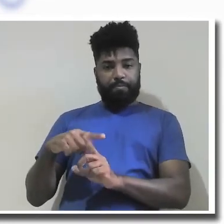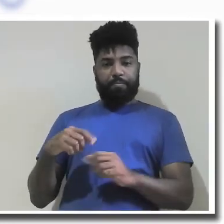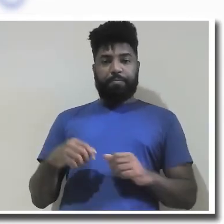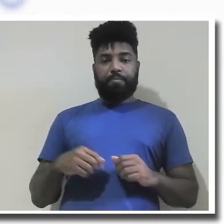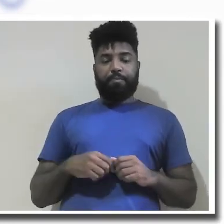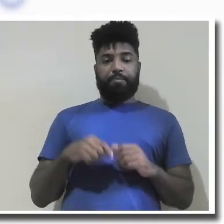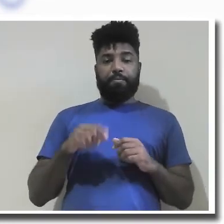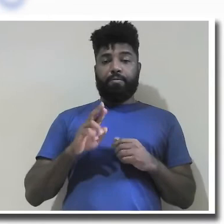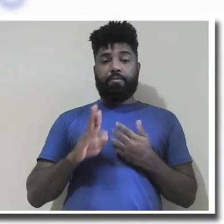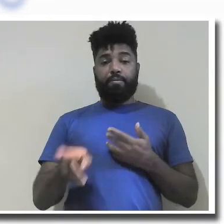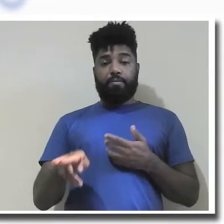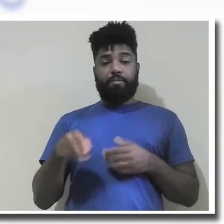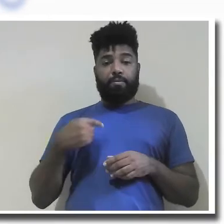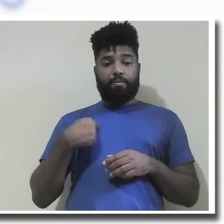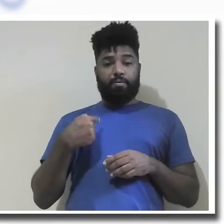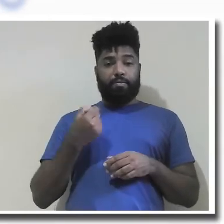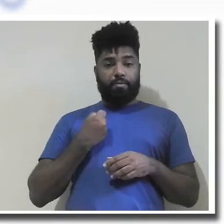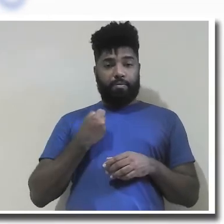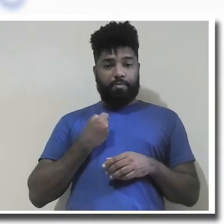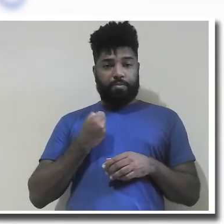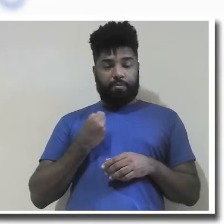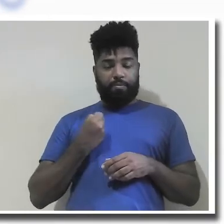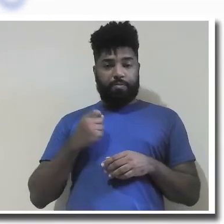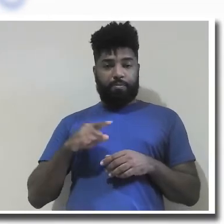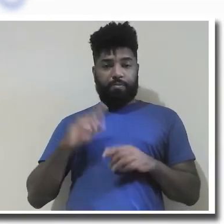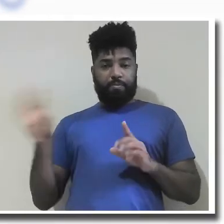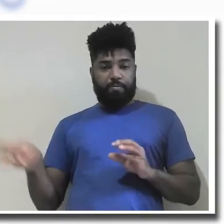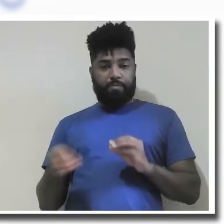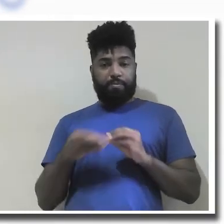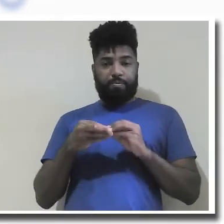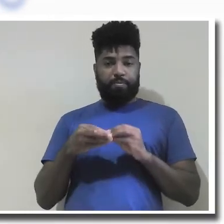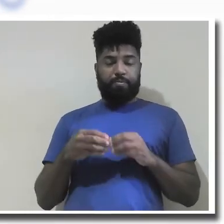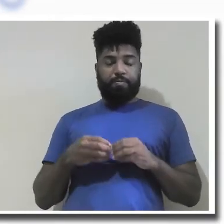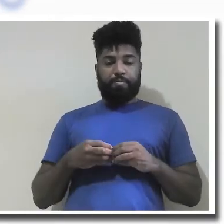Esse resultado, mais